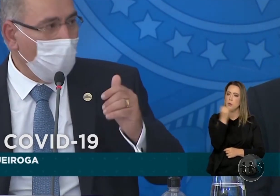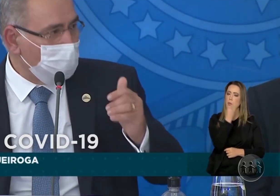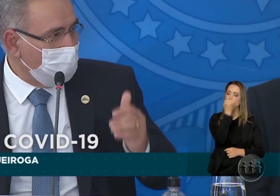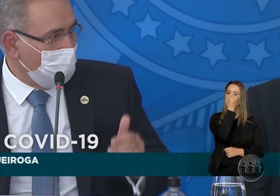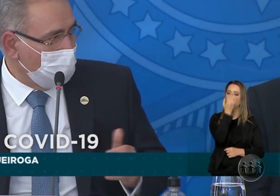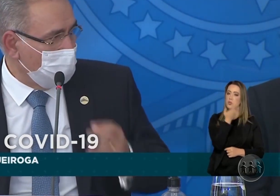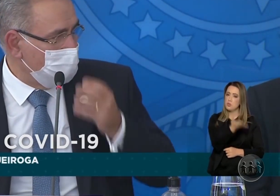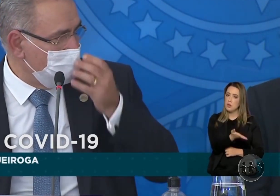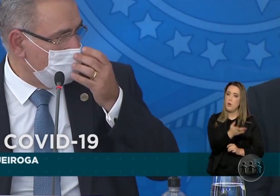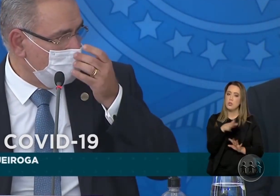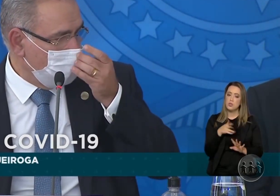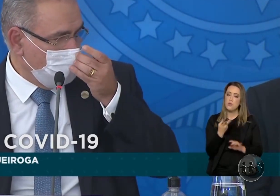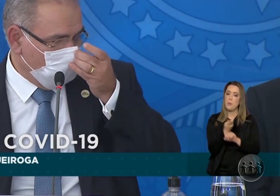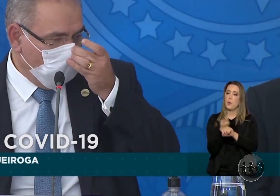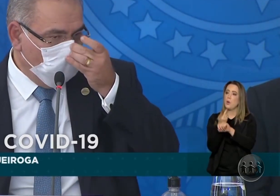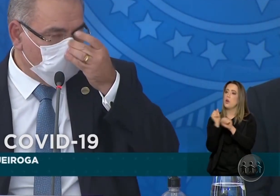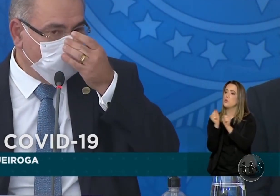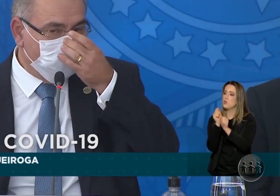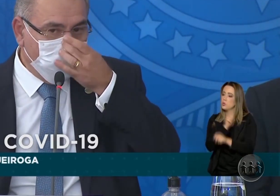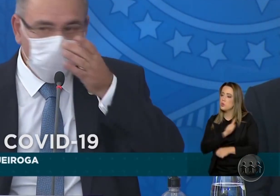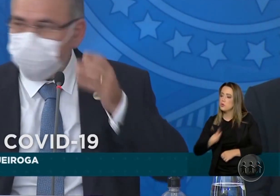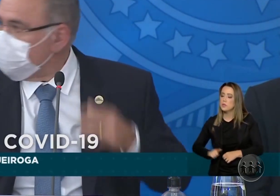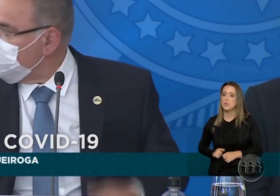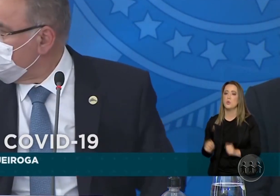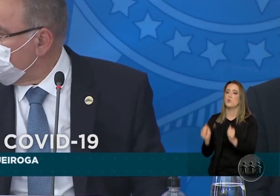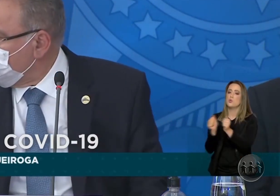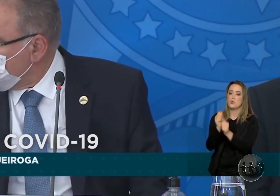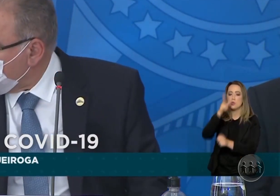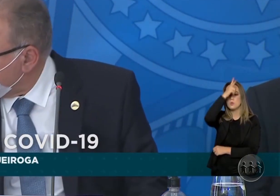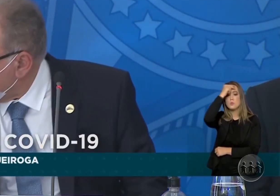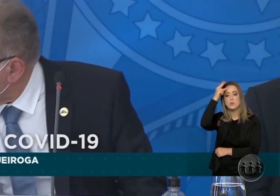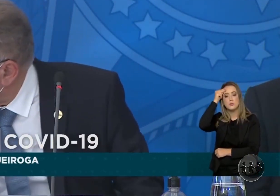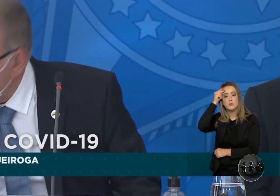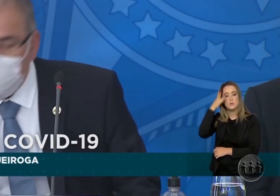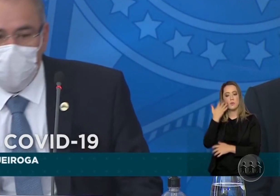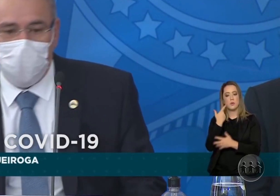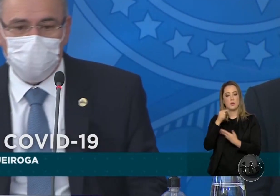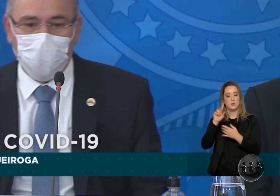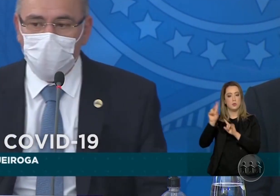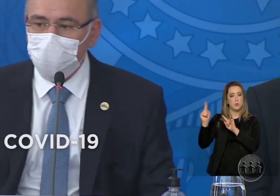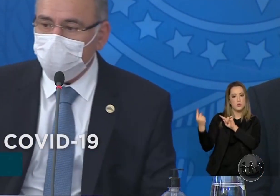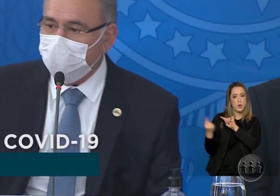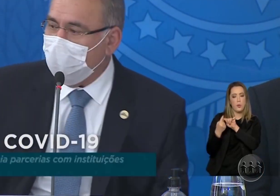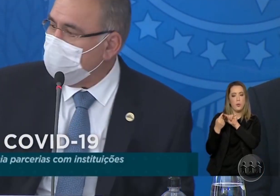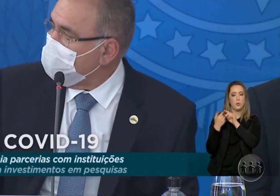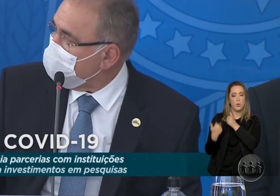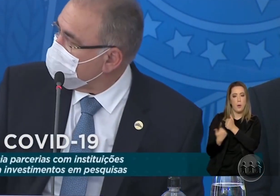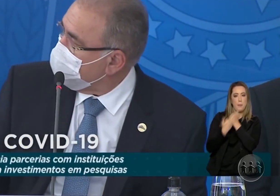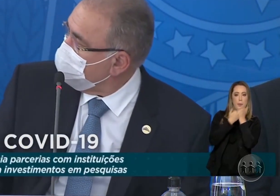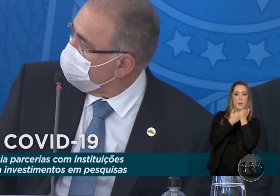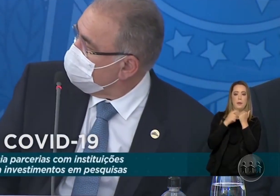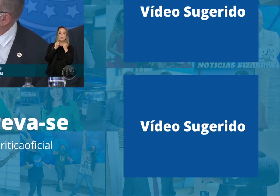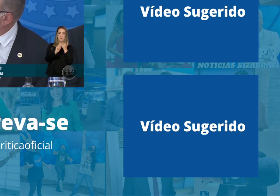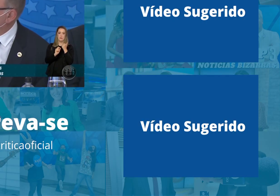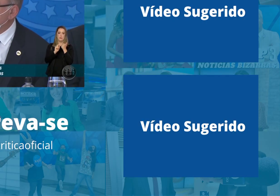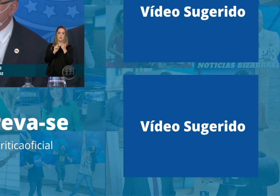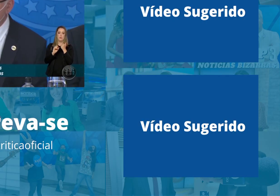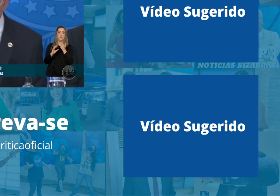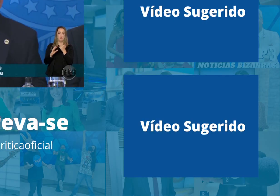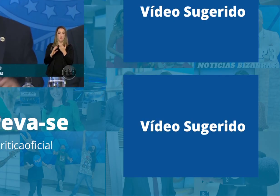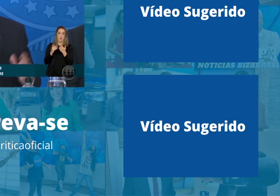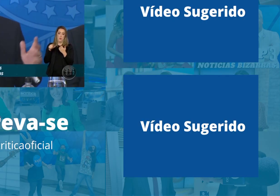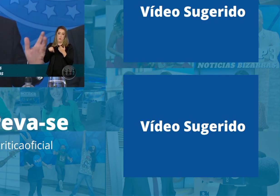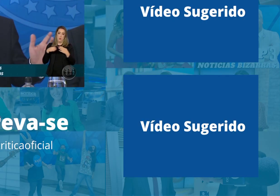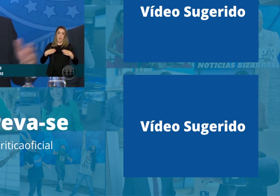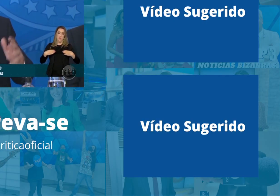com os governadores, com os prefeitos, norteado com o apoio e a orientação do Ministério da